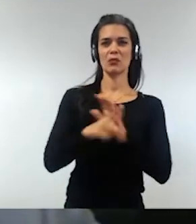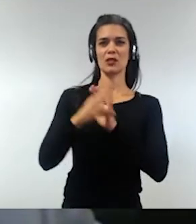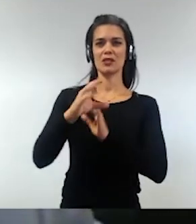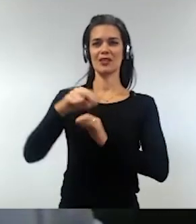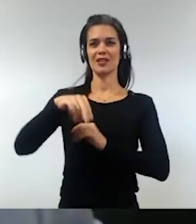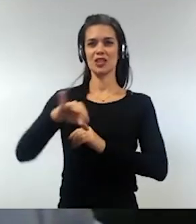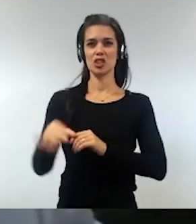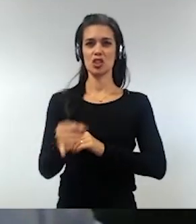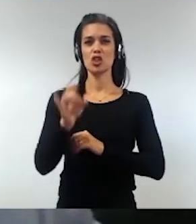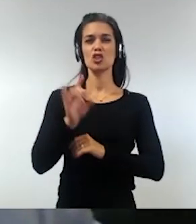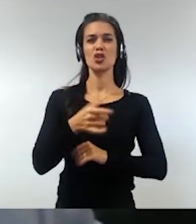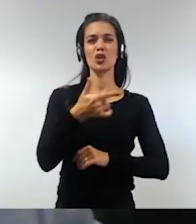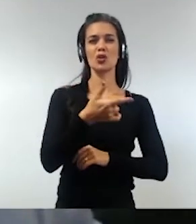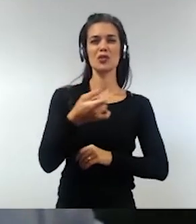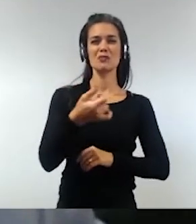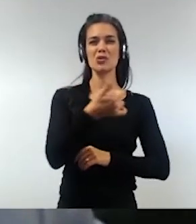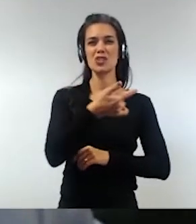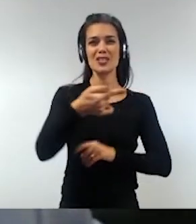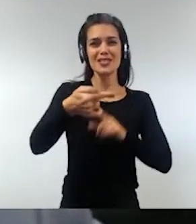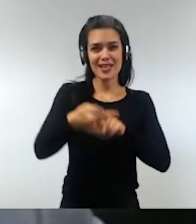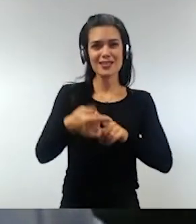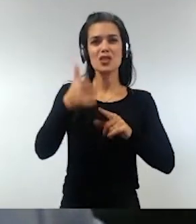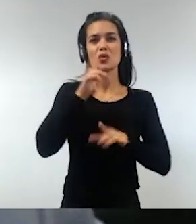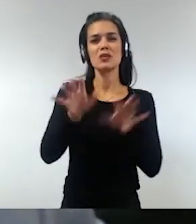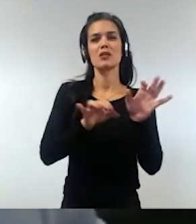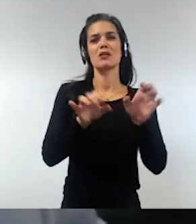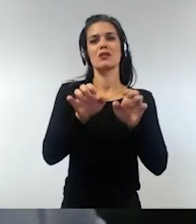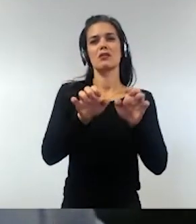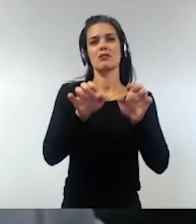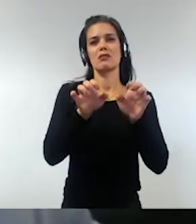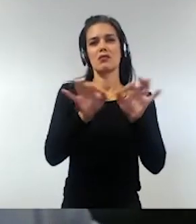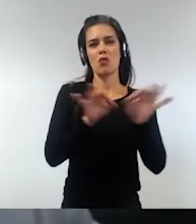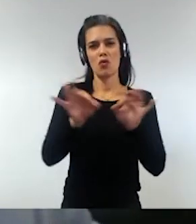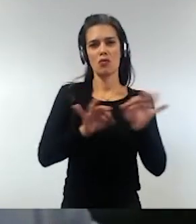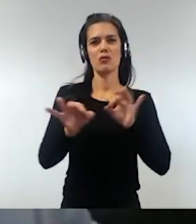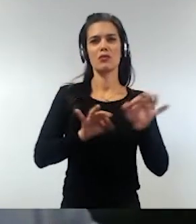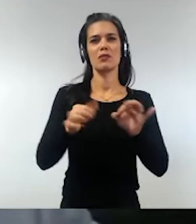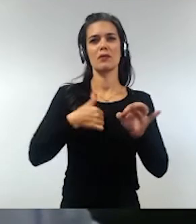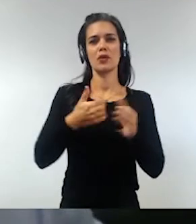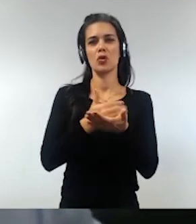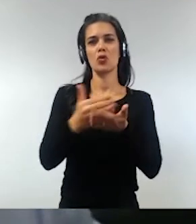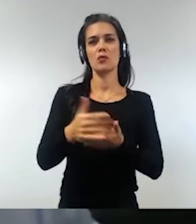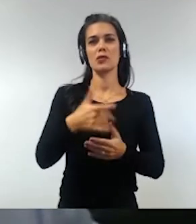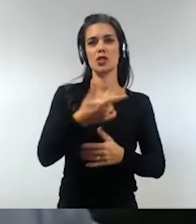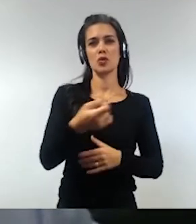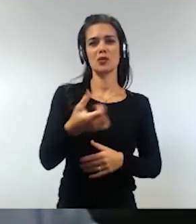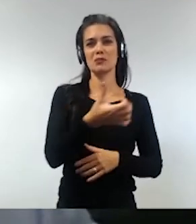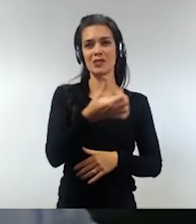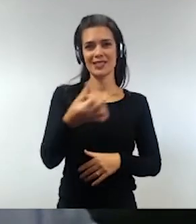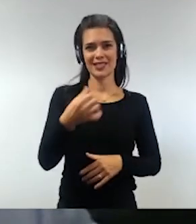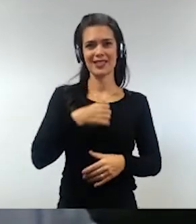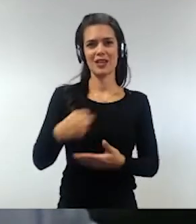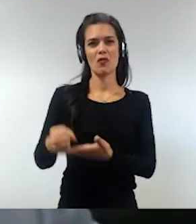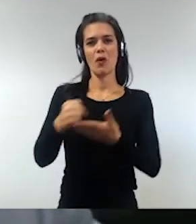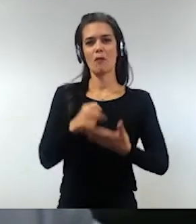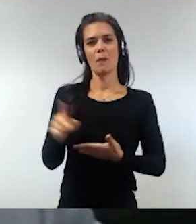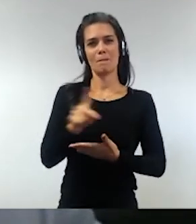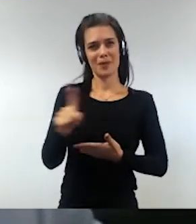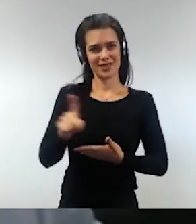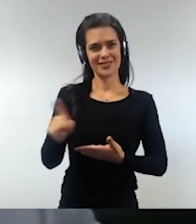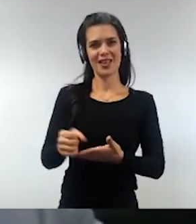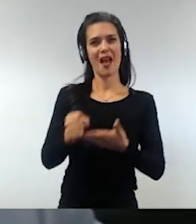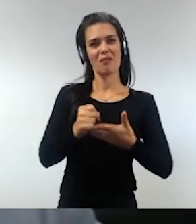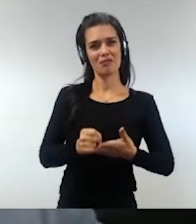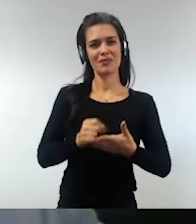em 2017 foi que ele estruturou o NUPEMEC. E aí eu ingressei em 2016, tive o total apoio da presidência e